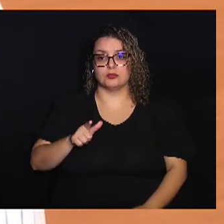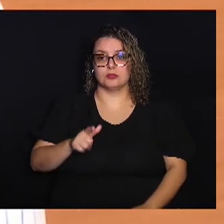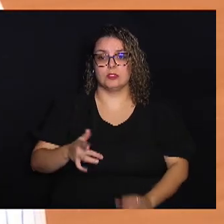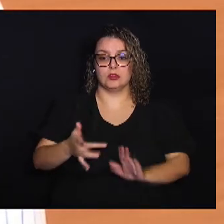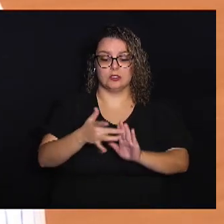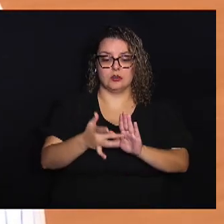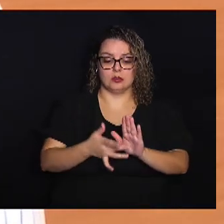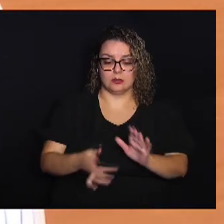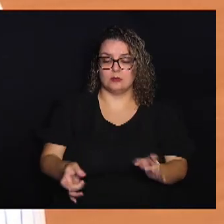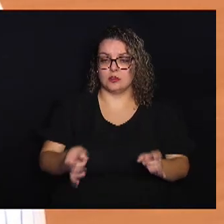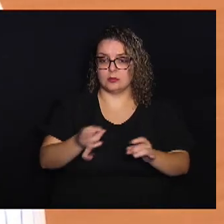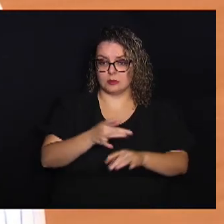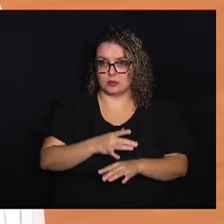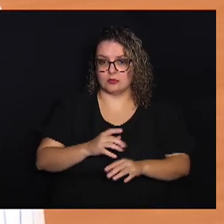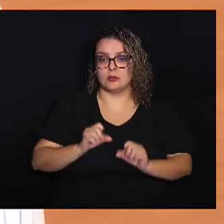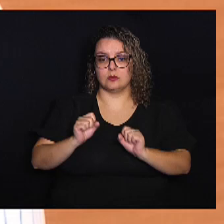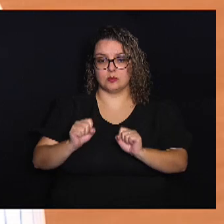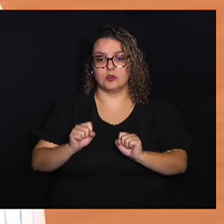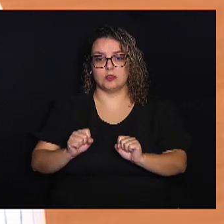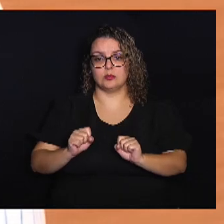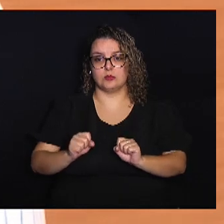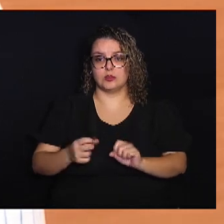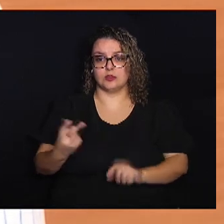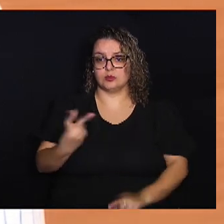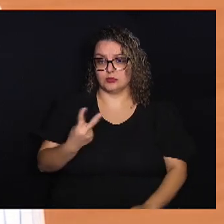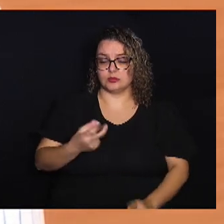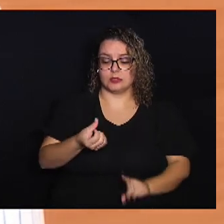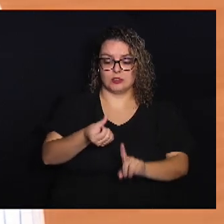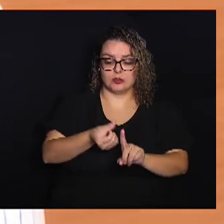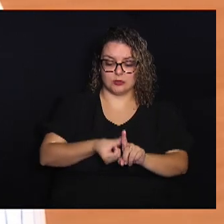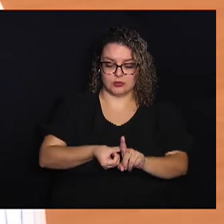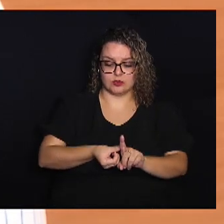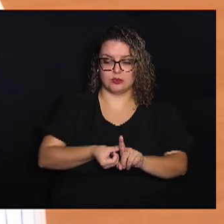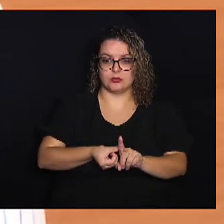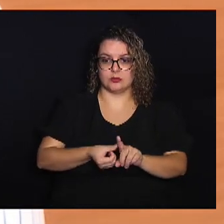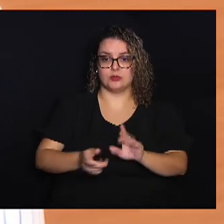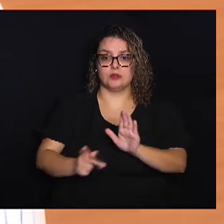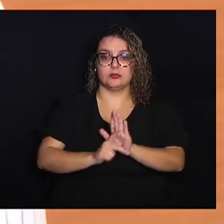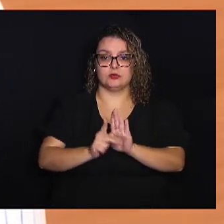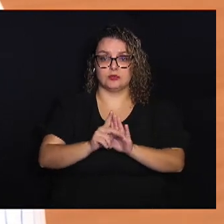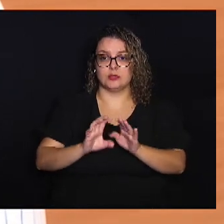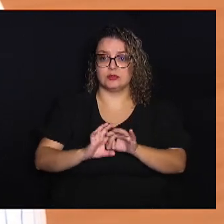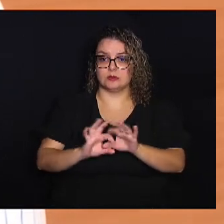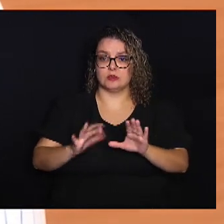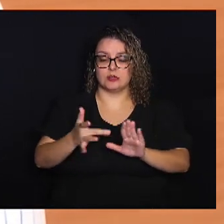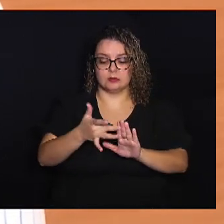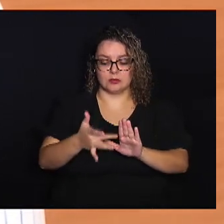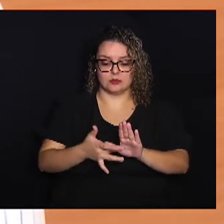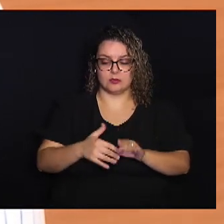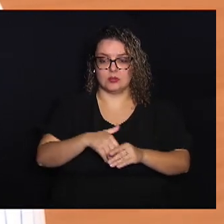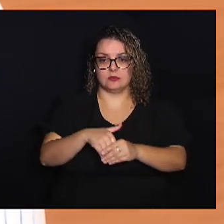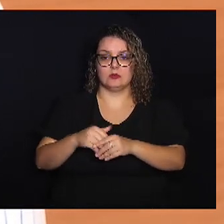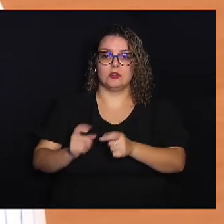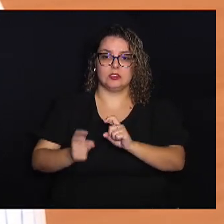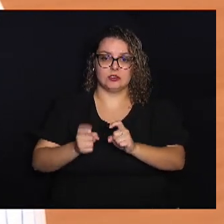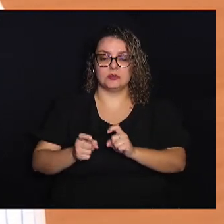pauta para que possamos ter no segundo semestre os projetos necessários para as